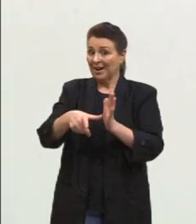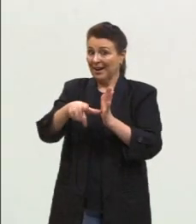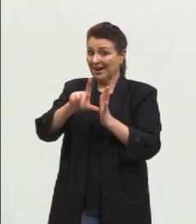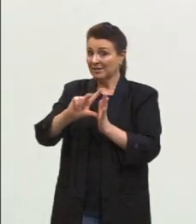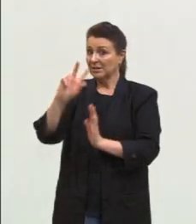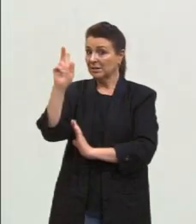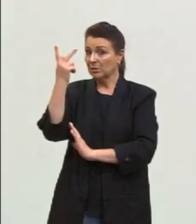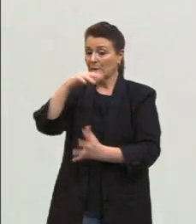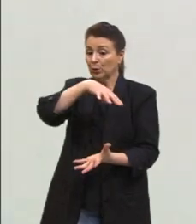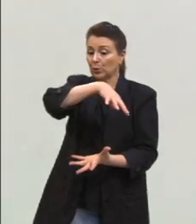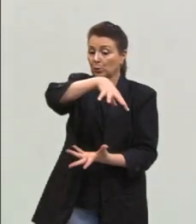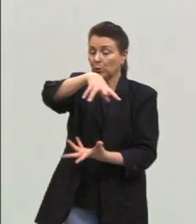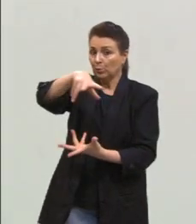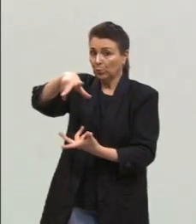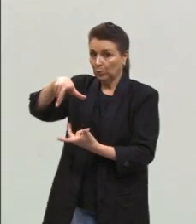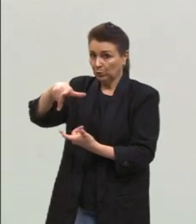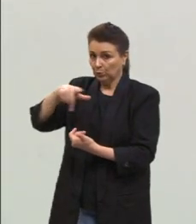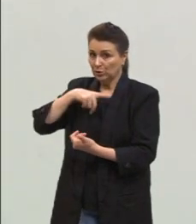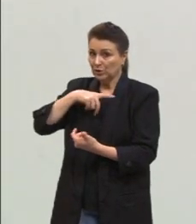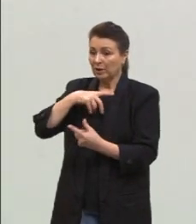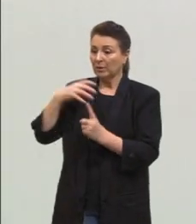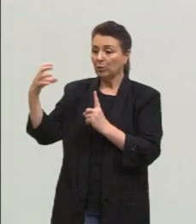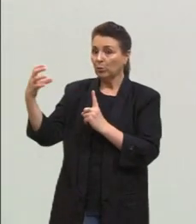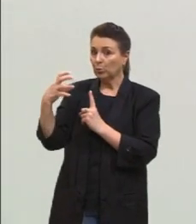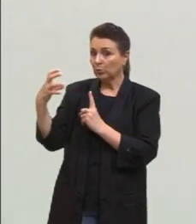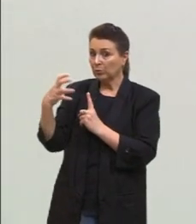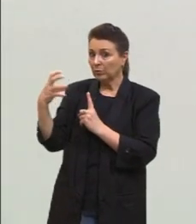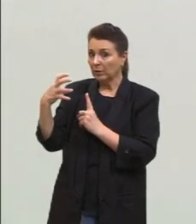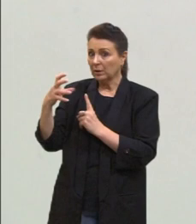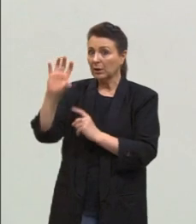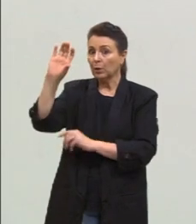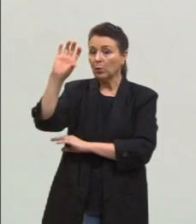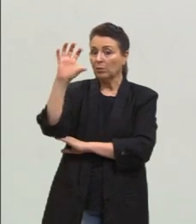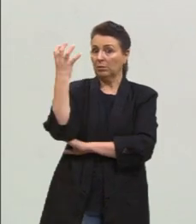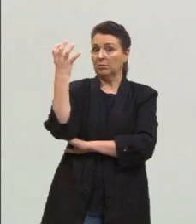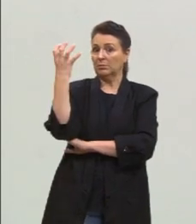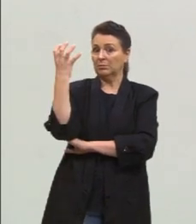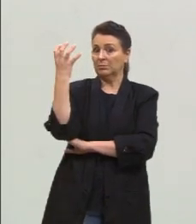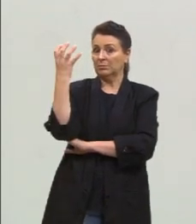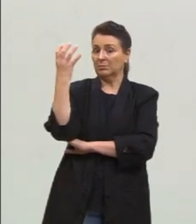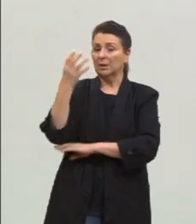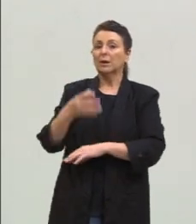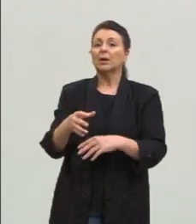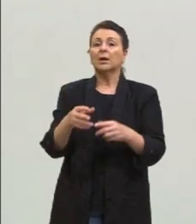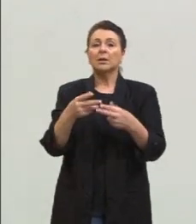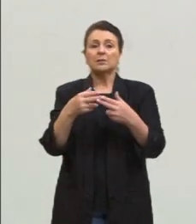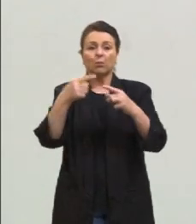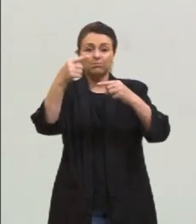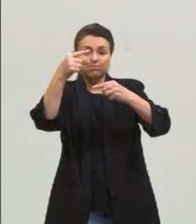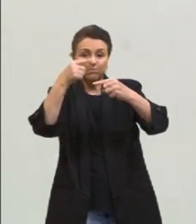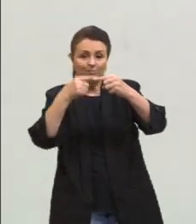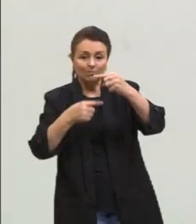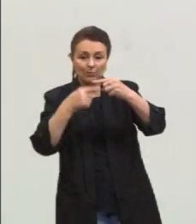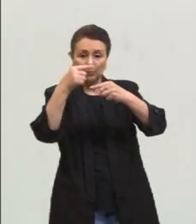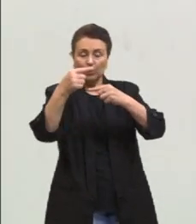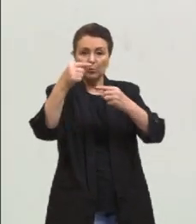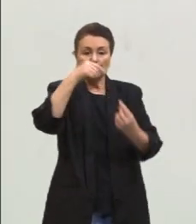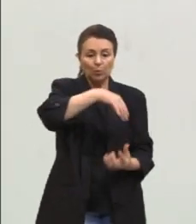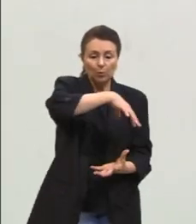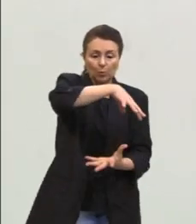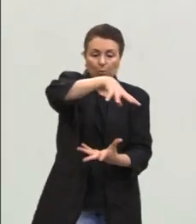do mundo né a gente teve tanta influência assim no clima então questões de proporções globais né